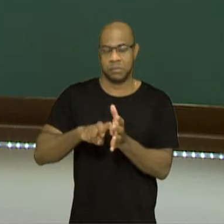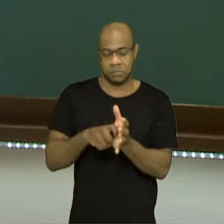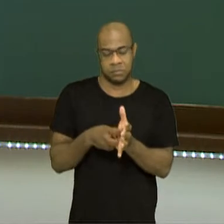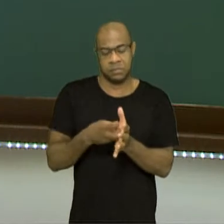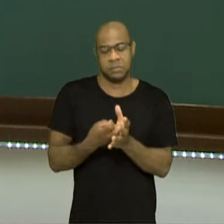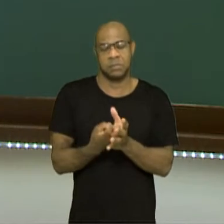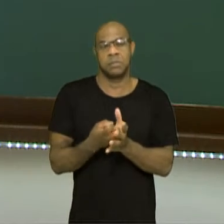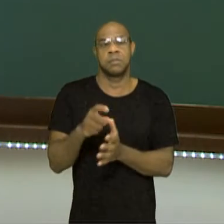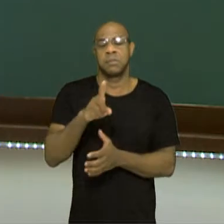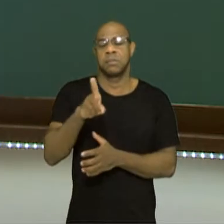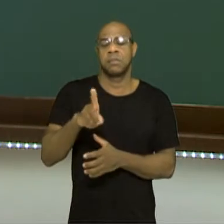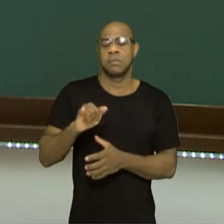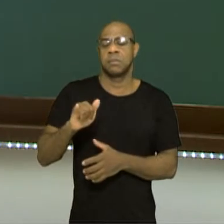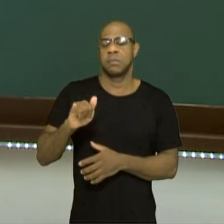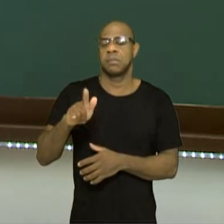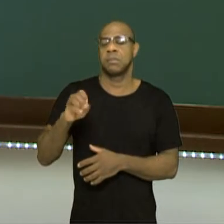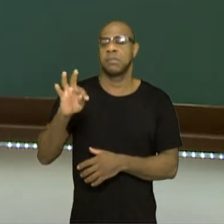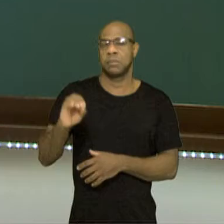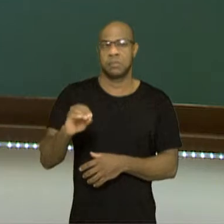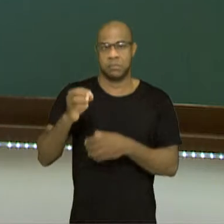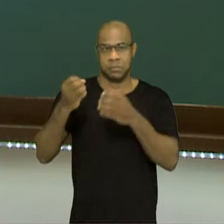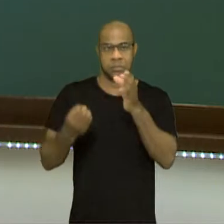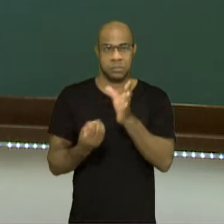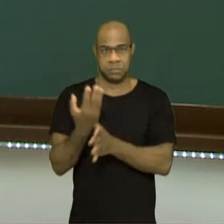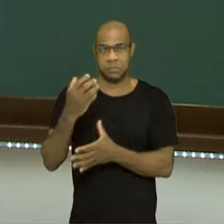o zigoto que a gente acabou de falar.